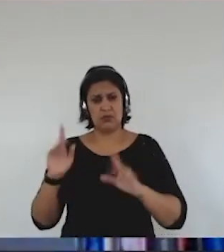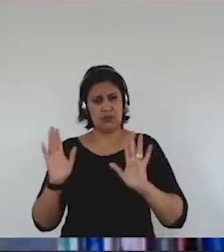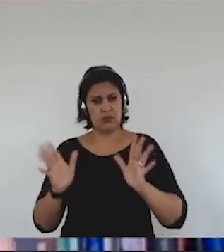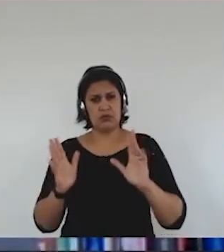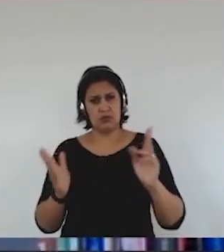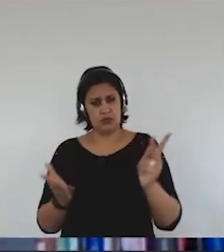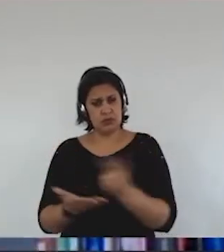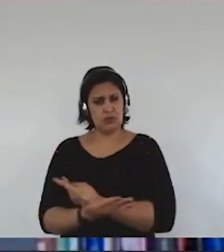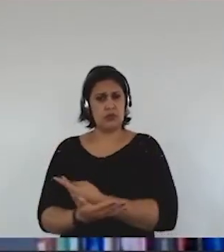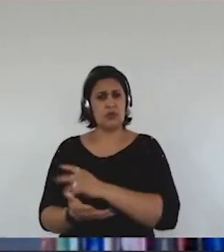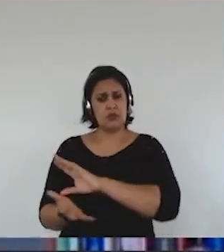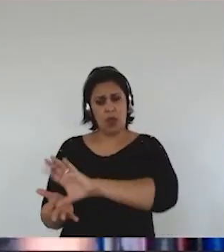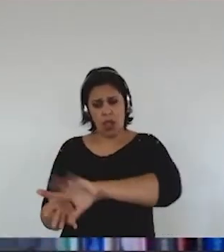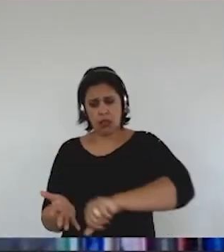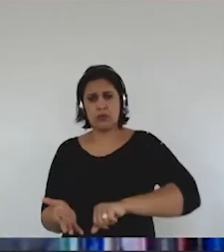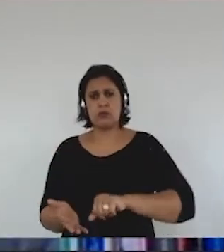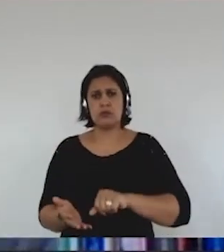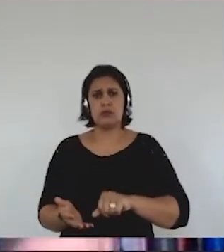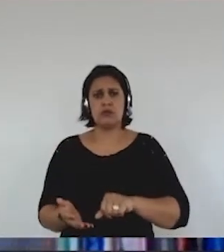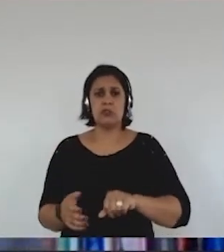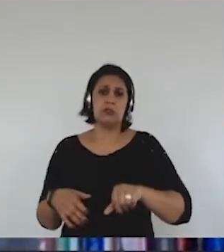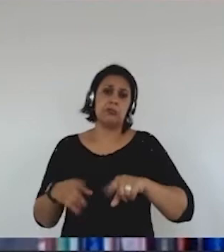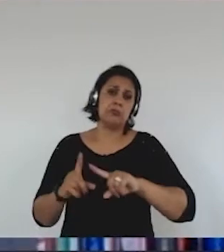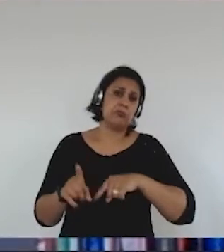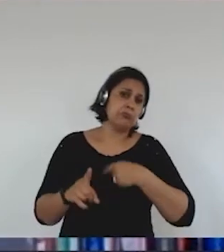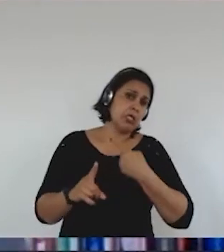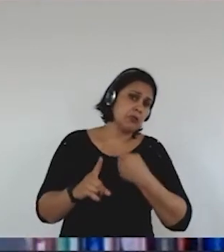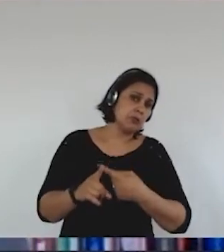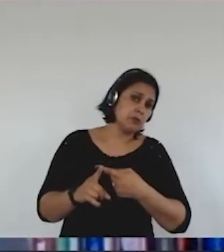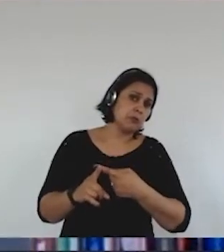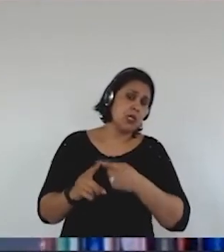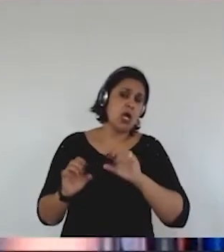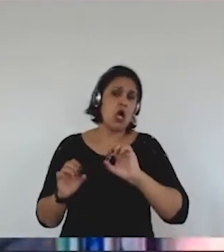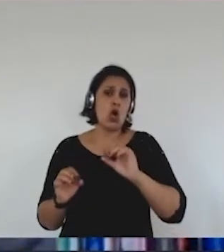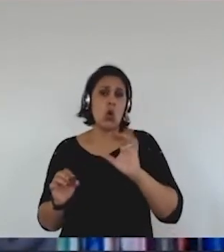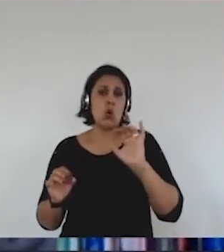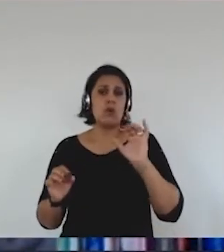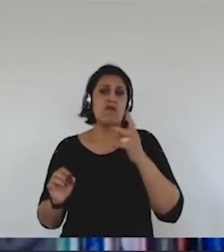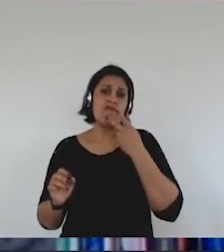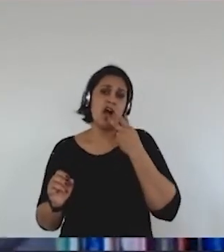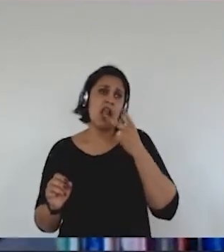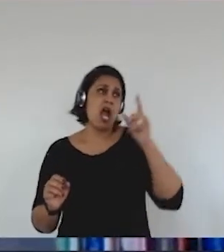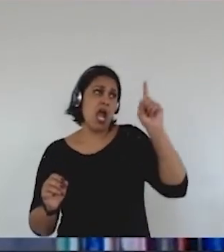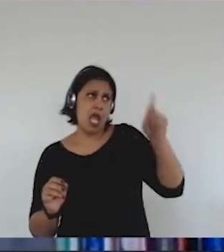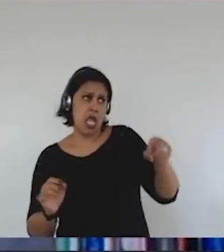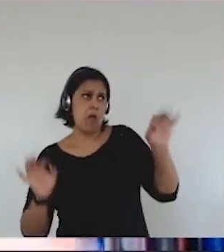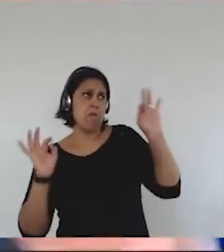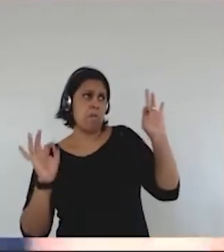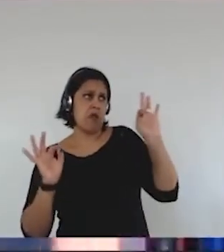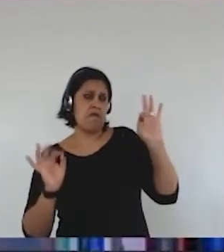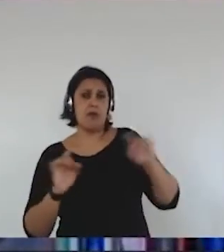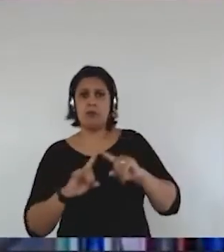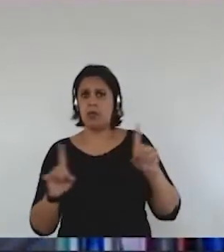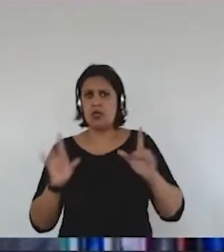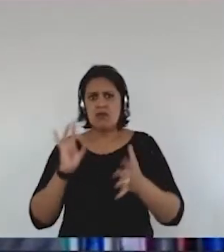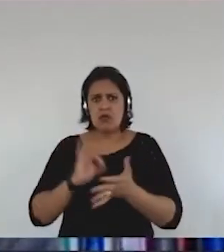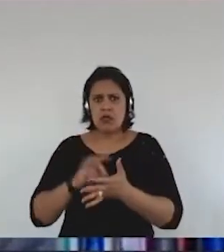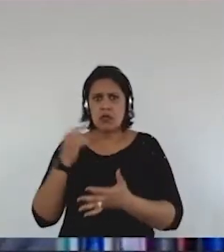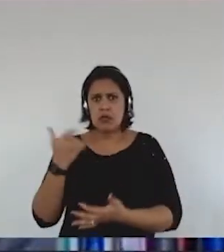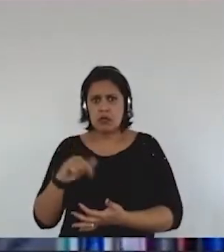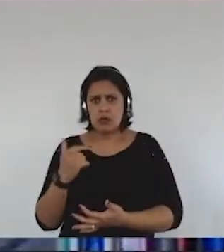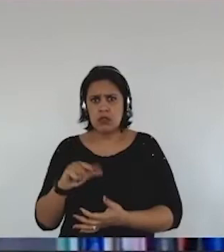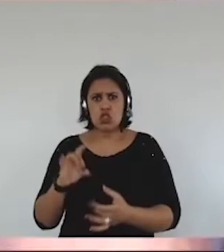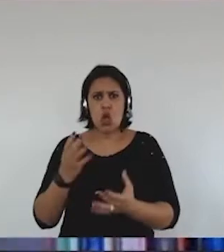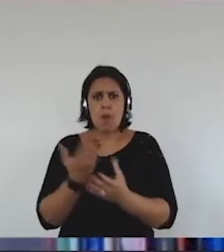administração, mais uma irregularidade, menos uma, dizer que o programa é efetivo quando na verdade não é, e sim um dossiê cheio